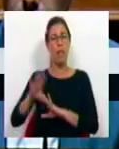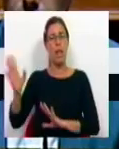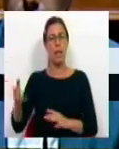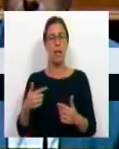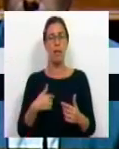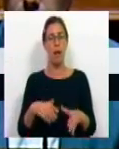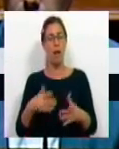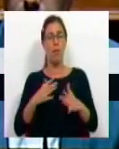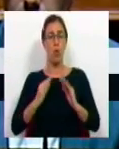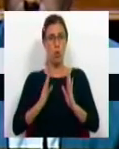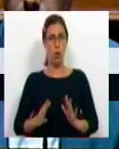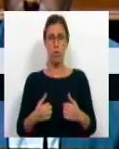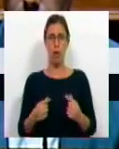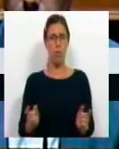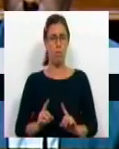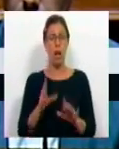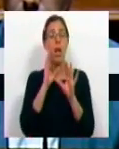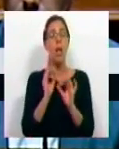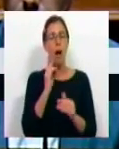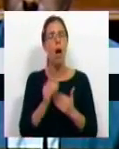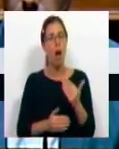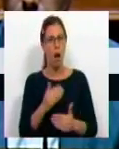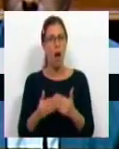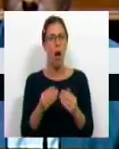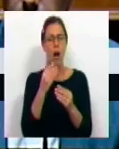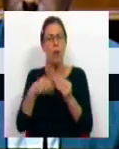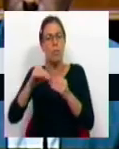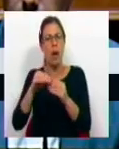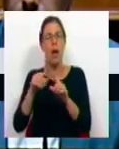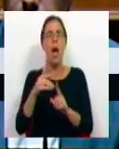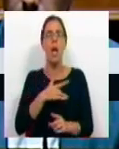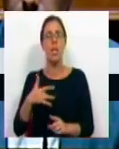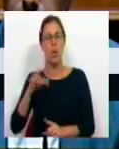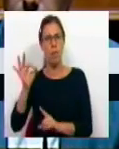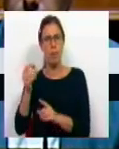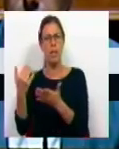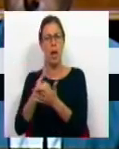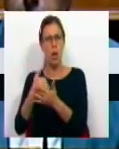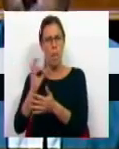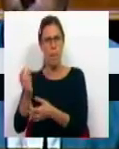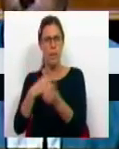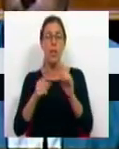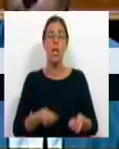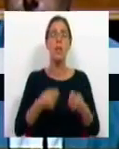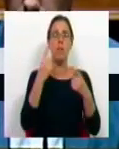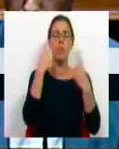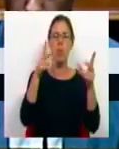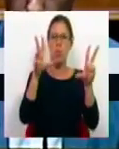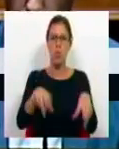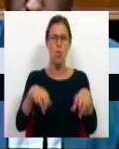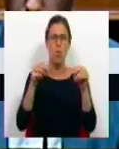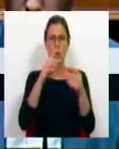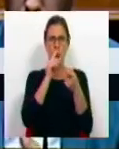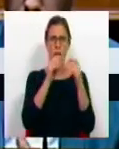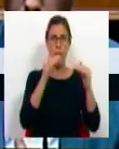não nos consolam, porque a verdade é que a educação continua suborçamentada e a saúde precisa de recursos. E o investimento público nunca teve